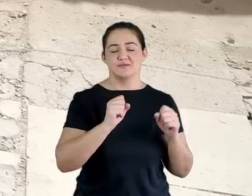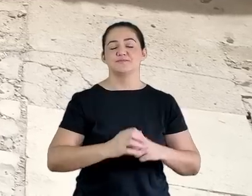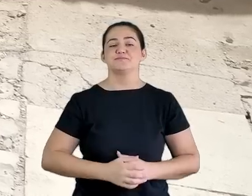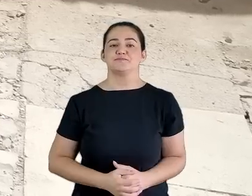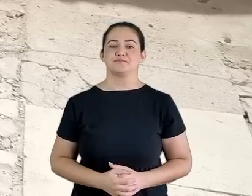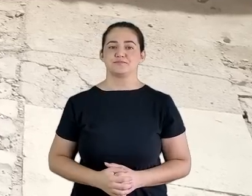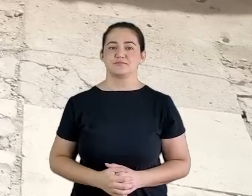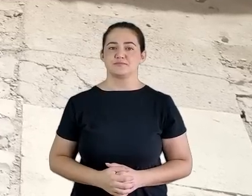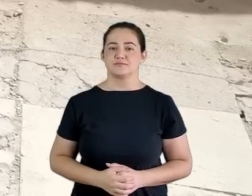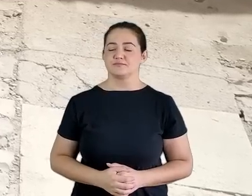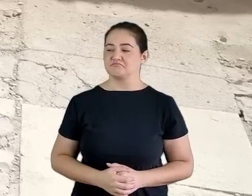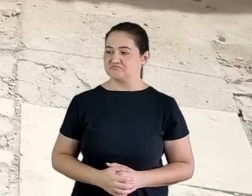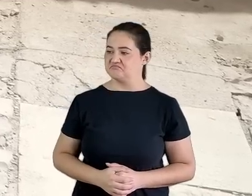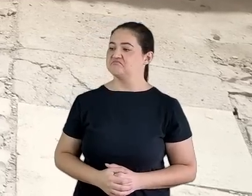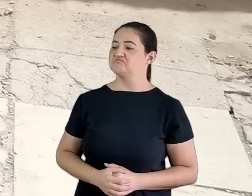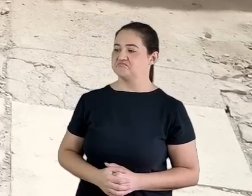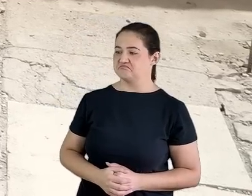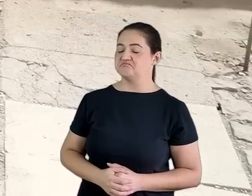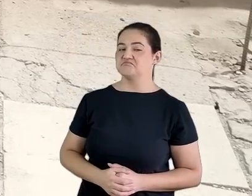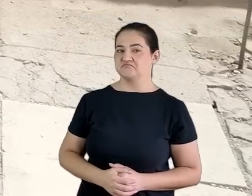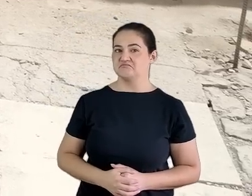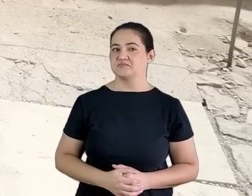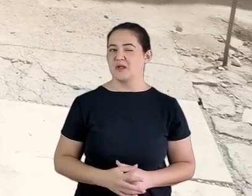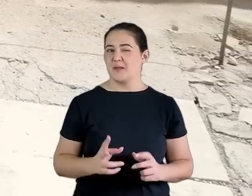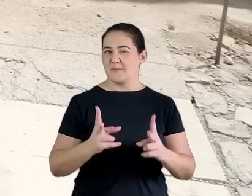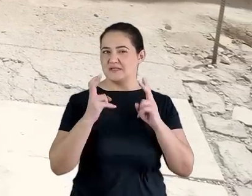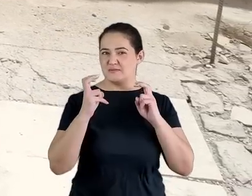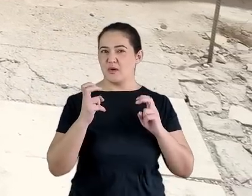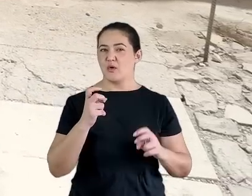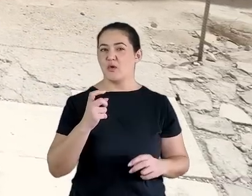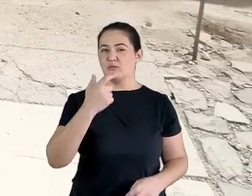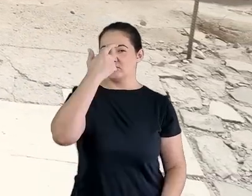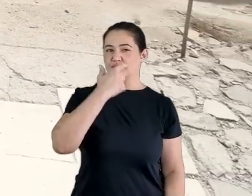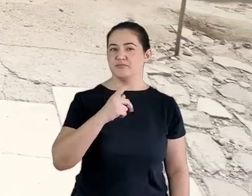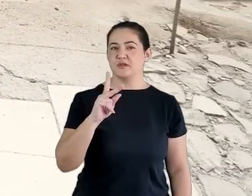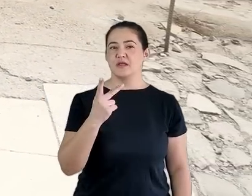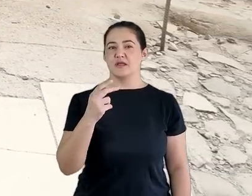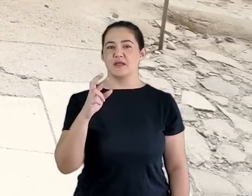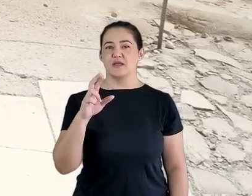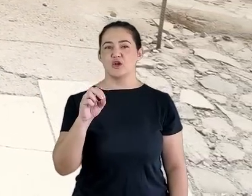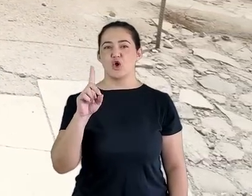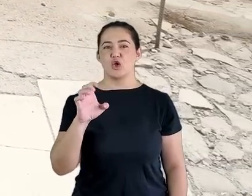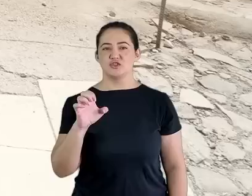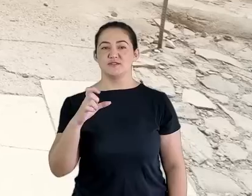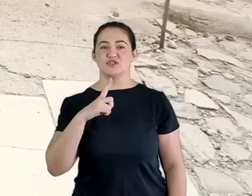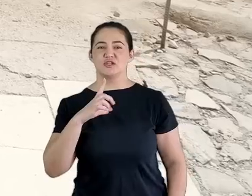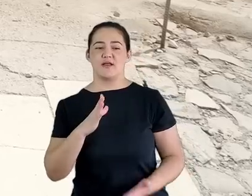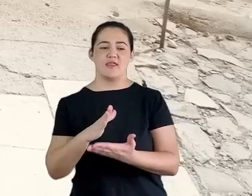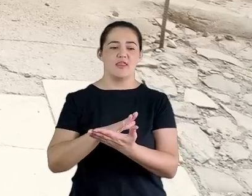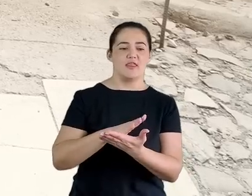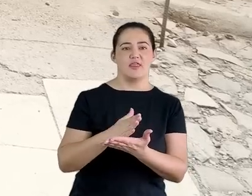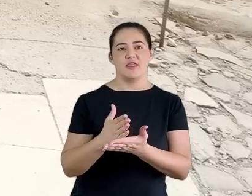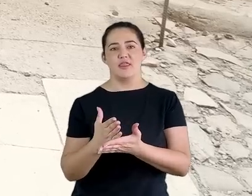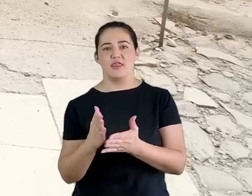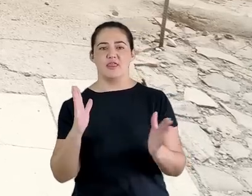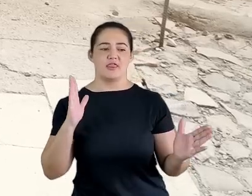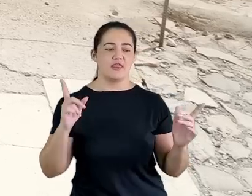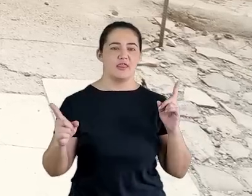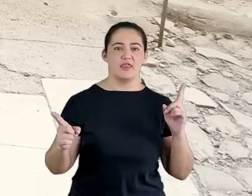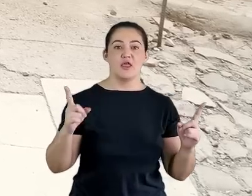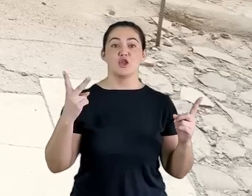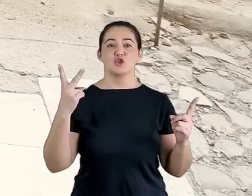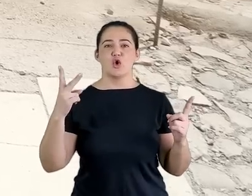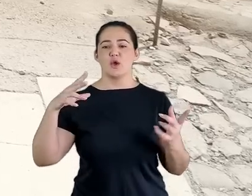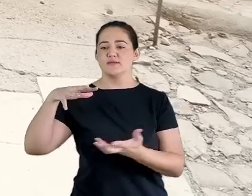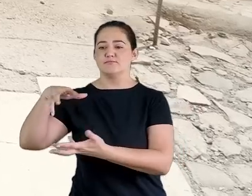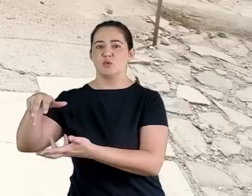viu? Herodes era um homem que espiritualmente transitava de maneira muito perigosa entre dois mundos. E muitas pessoas hoje talvez estão